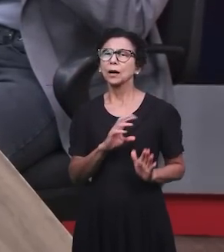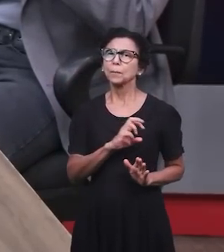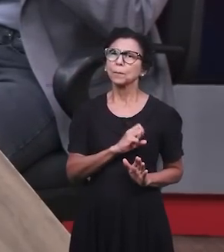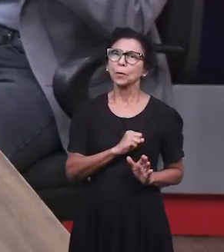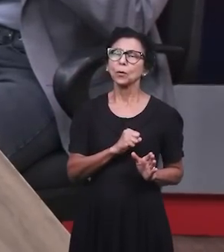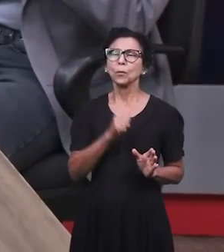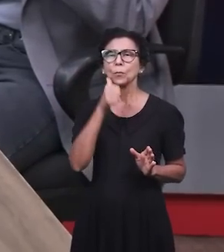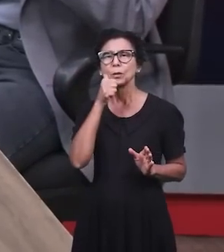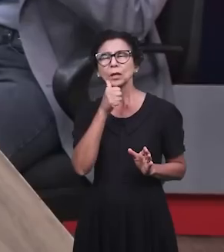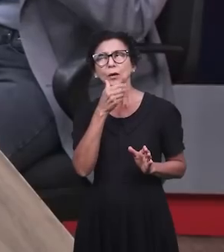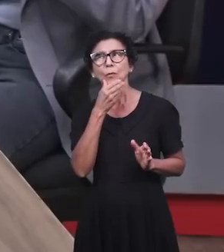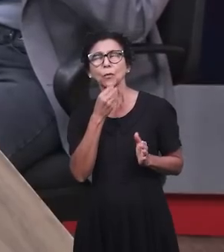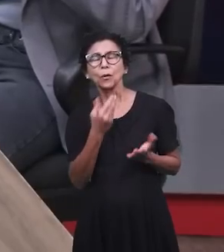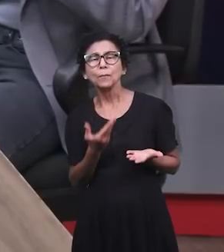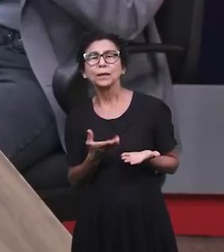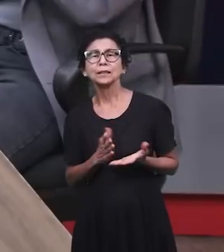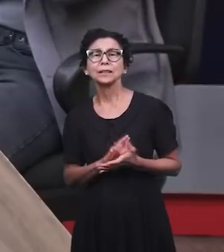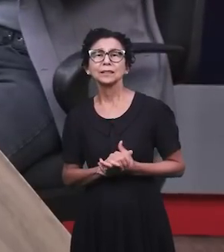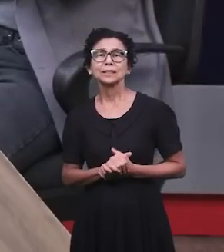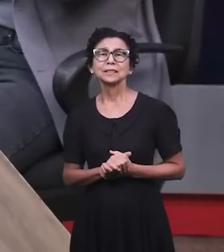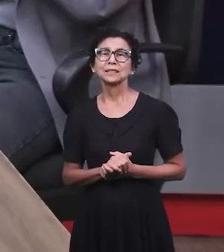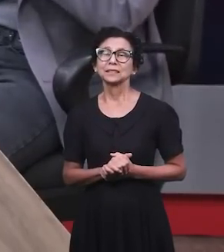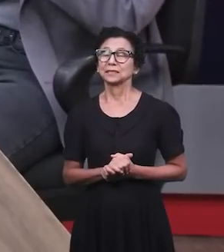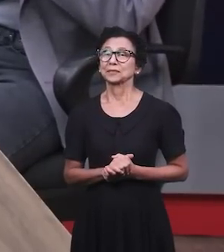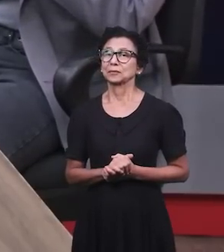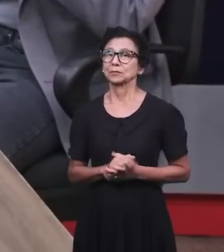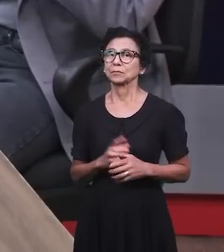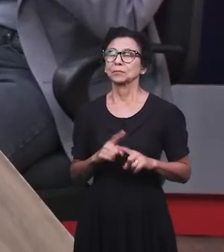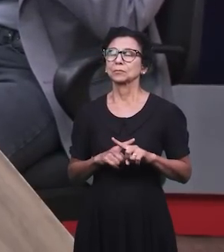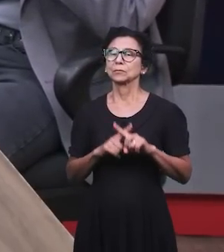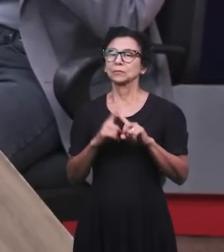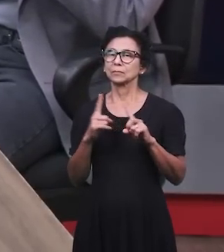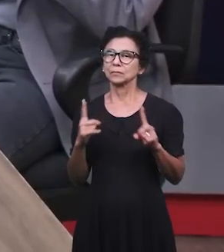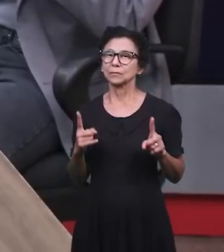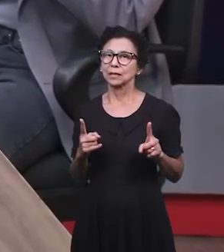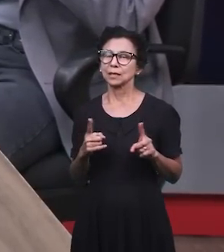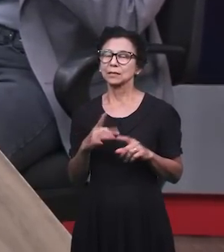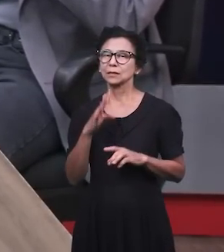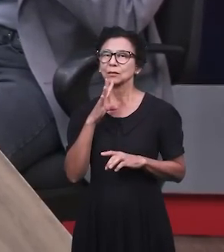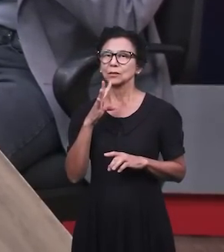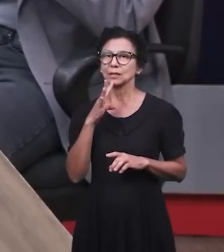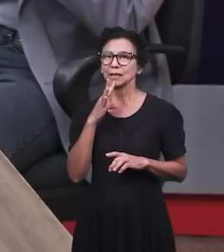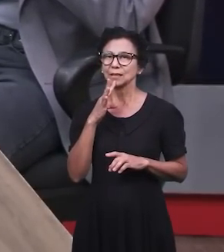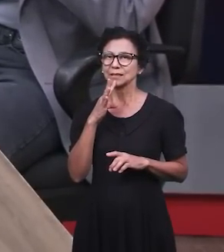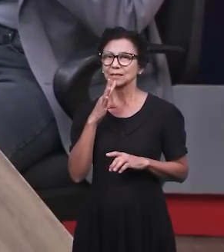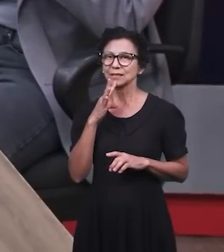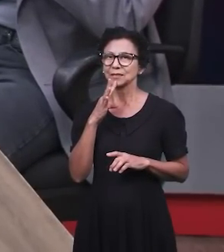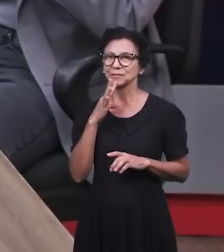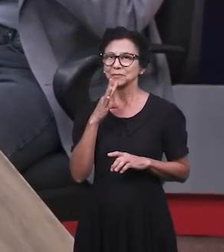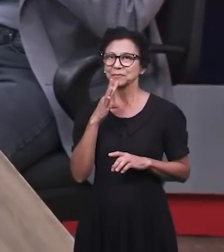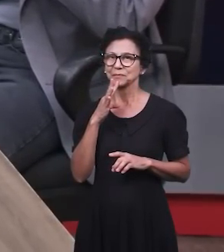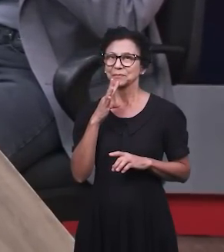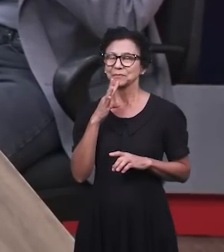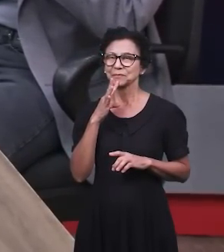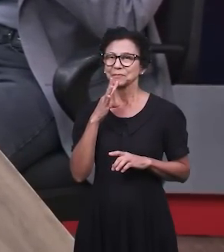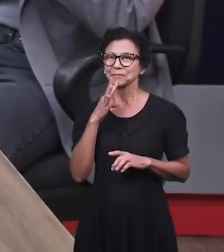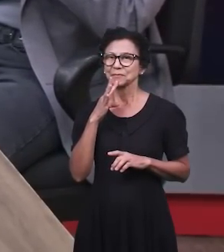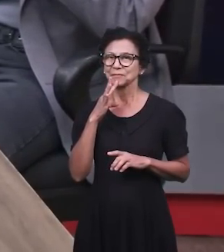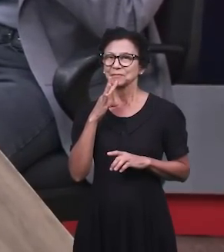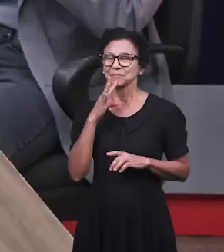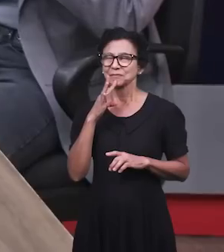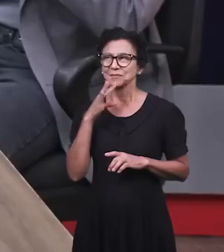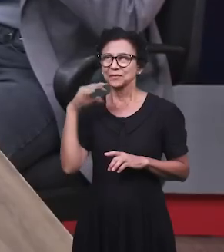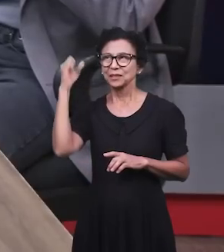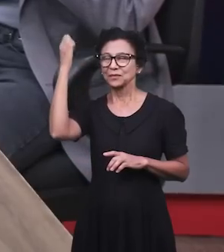um homem e uma mulher. Mas para aquele que tem o segredo, que é a revelação do Espírito Santo, ele penetra no